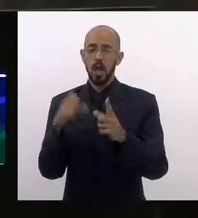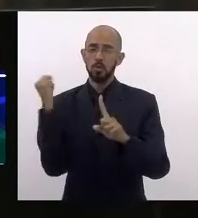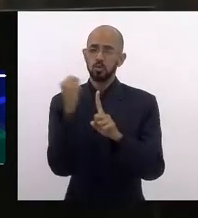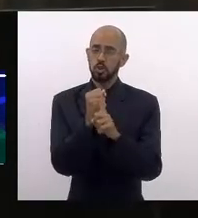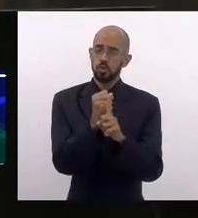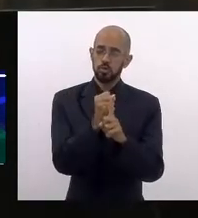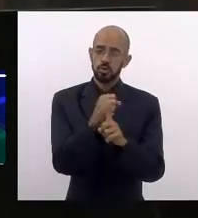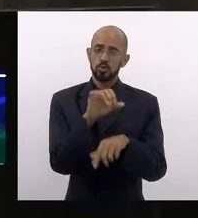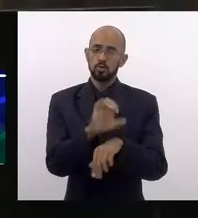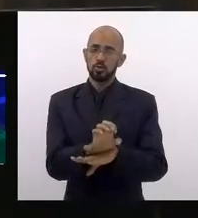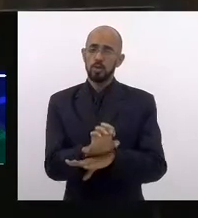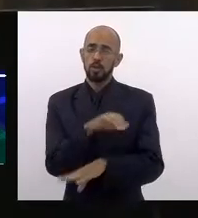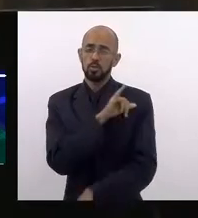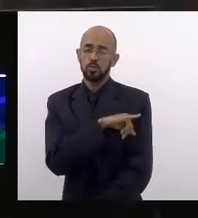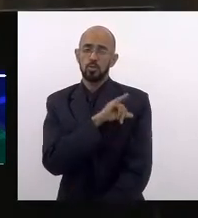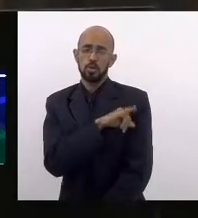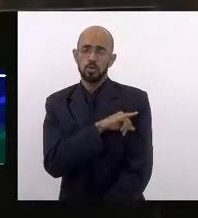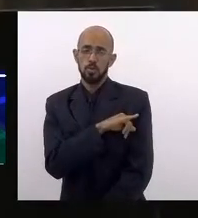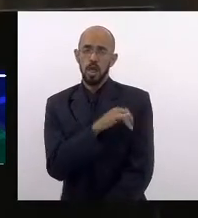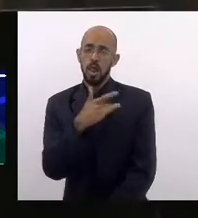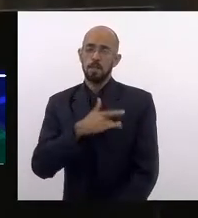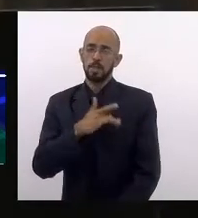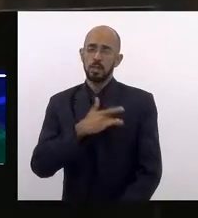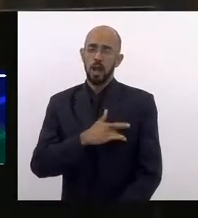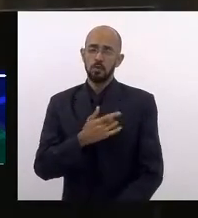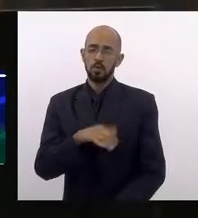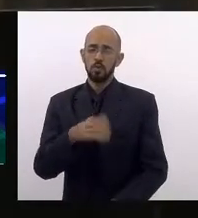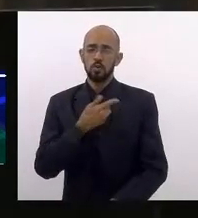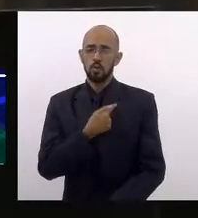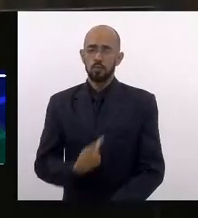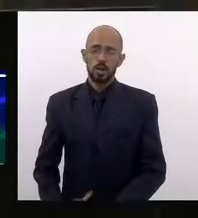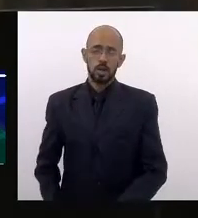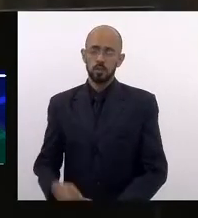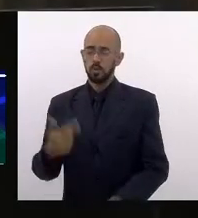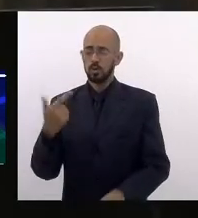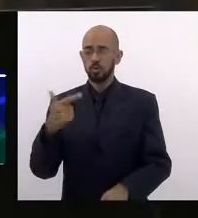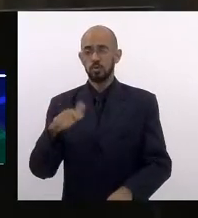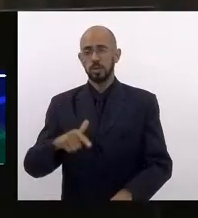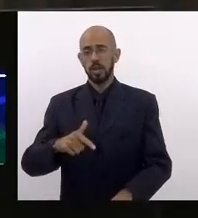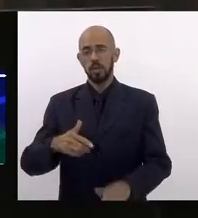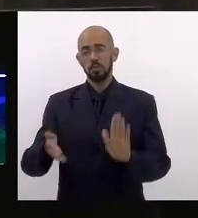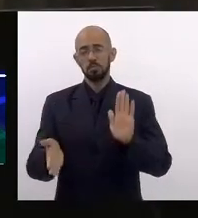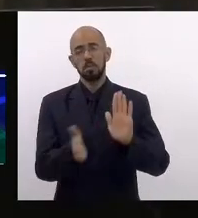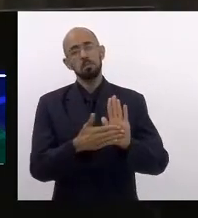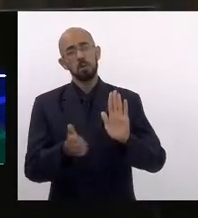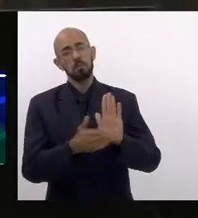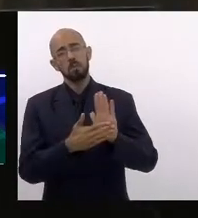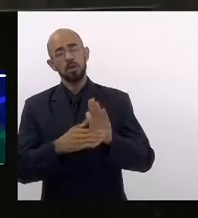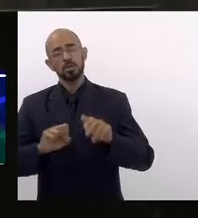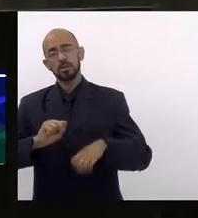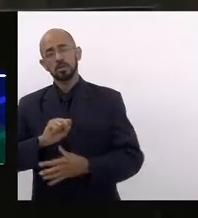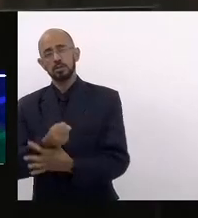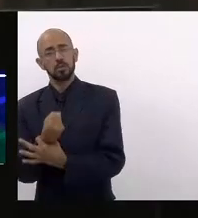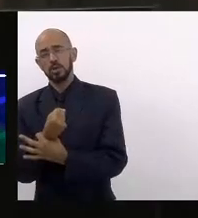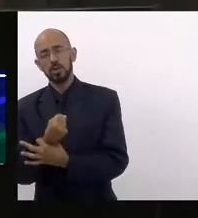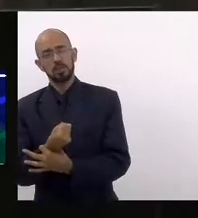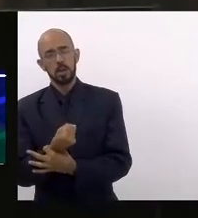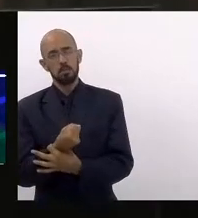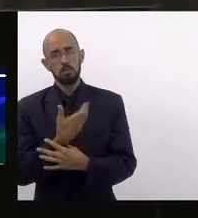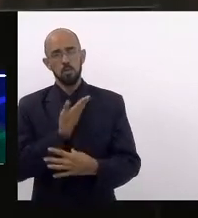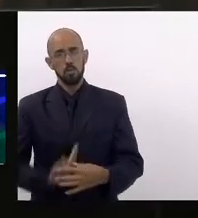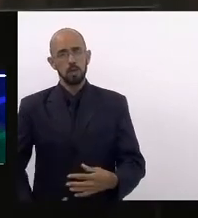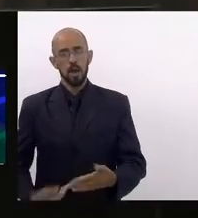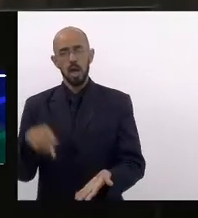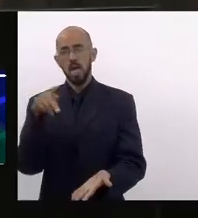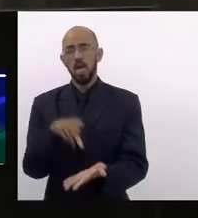é lamentável que o governador do Estado não nos apresente uma política pública de segurança real, concreta, que